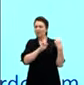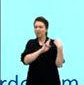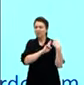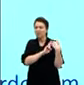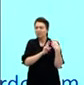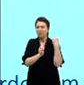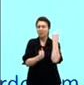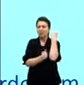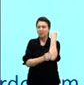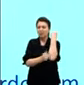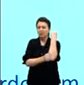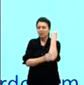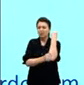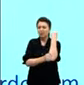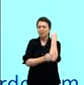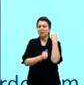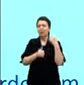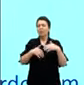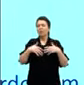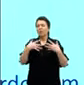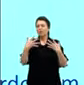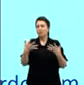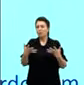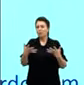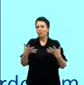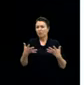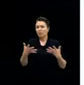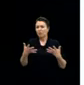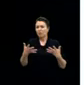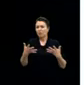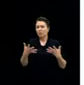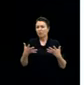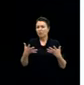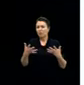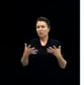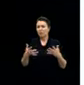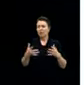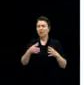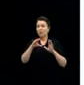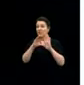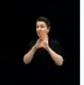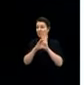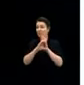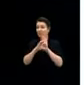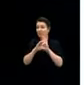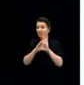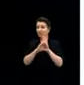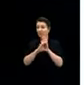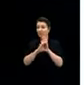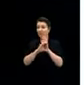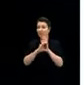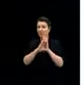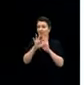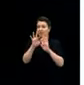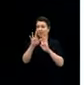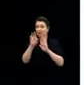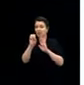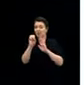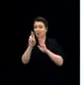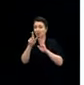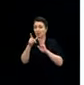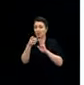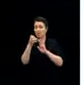letra A, letra B, conjuntivo denso, letra C, conjuntivo frouxo, letra